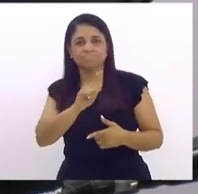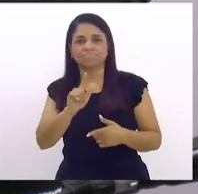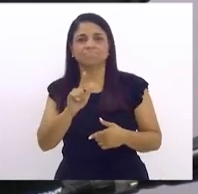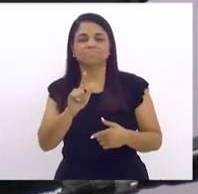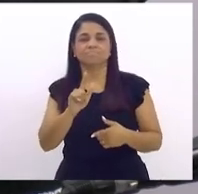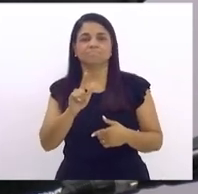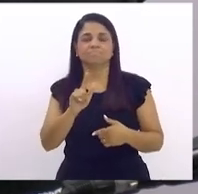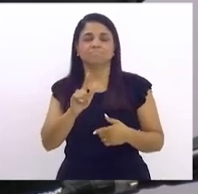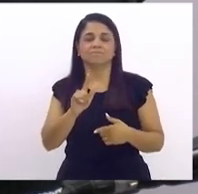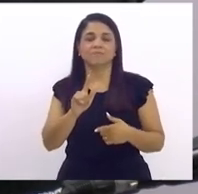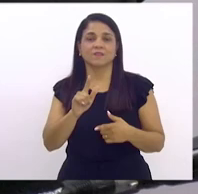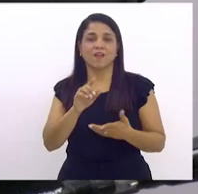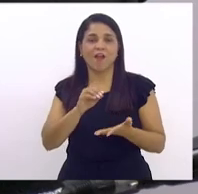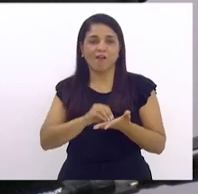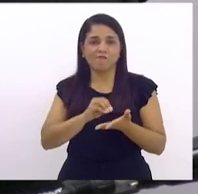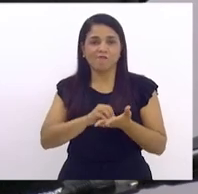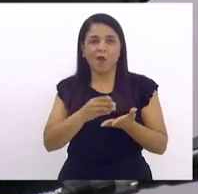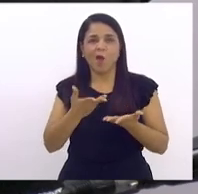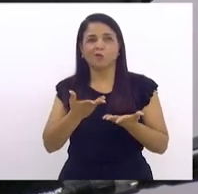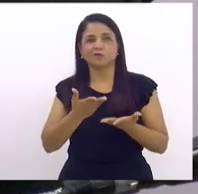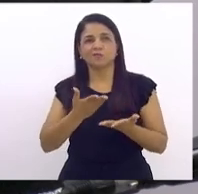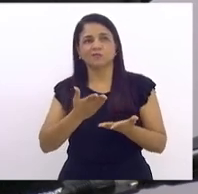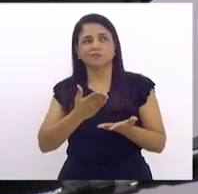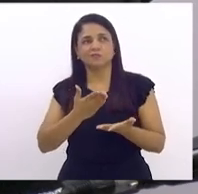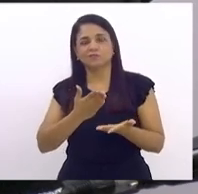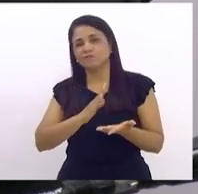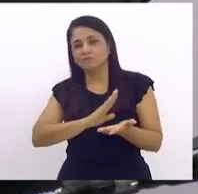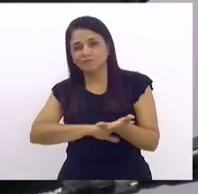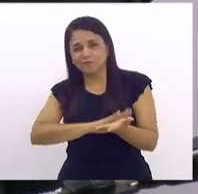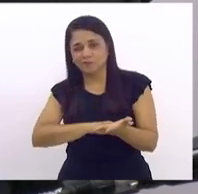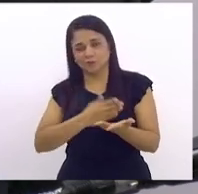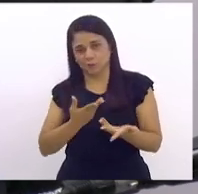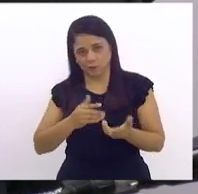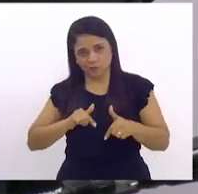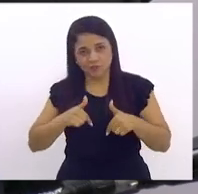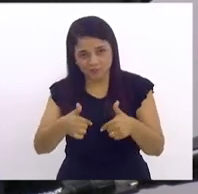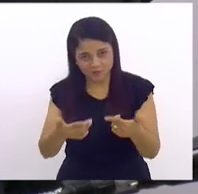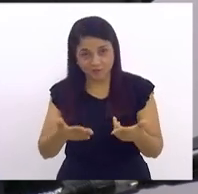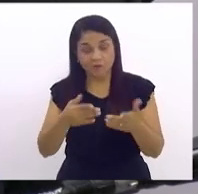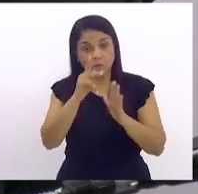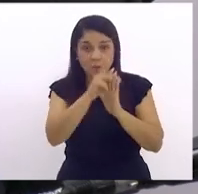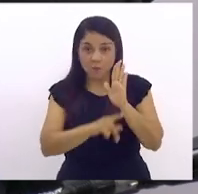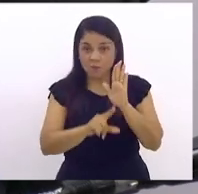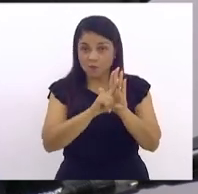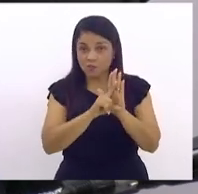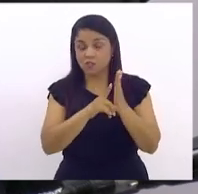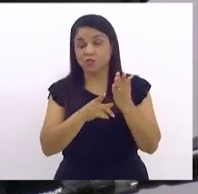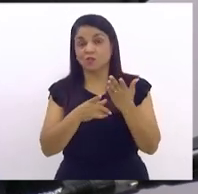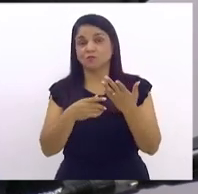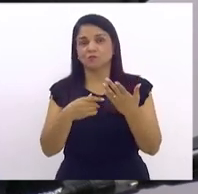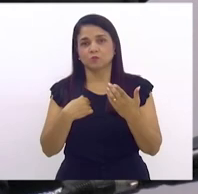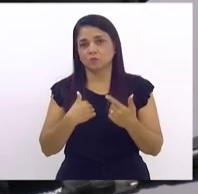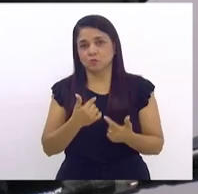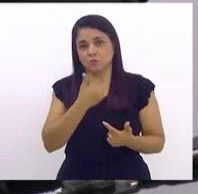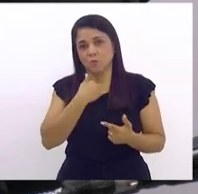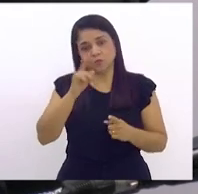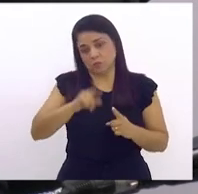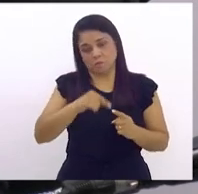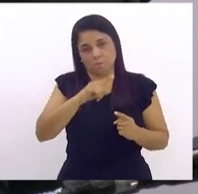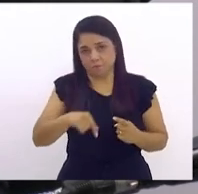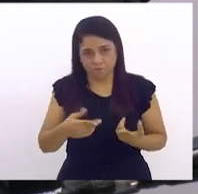questão da incompetência, né, do vício de iniciativa, mas que são projetos que não podem simplesmente serem extirpados